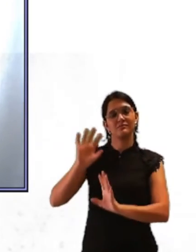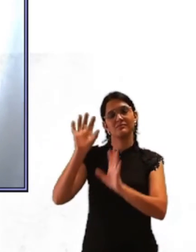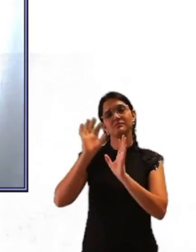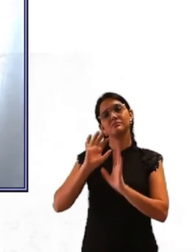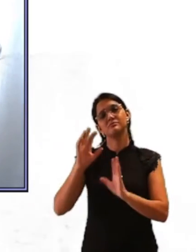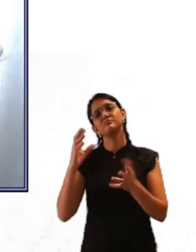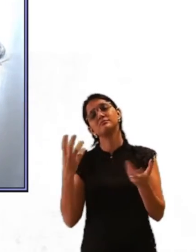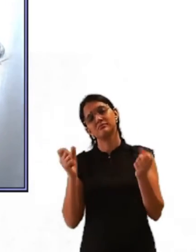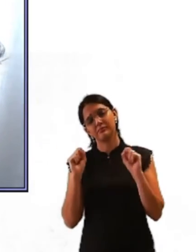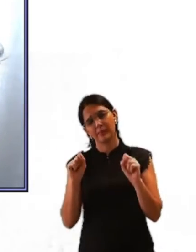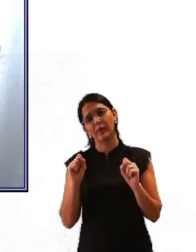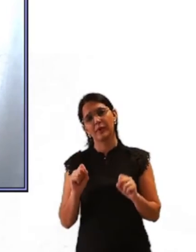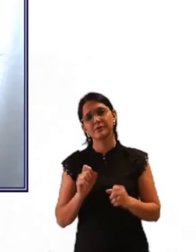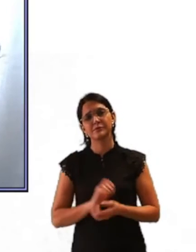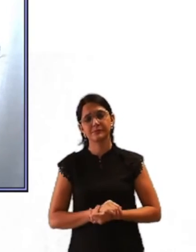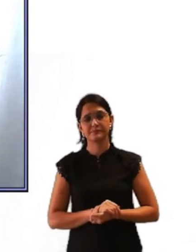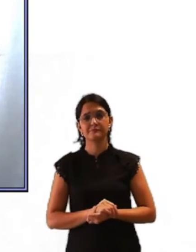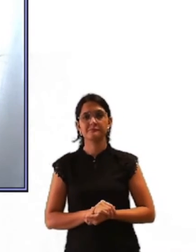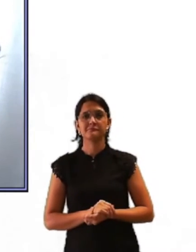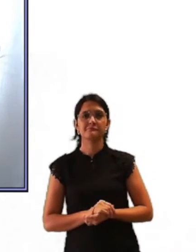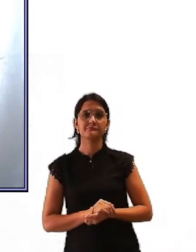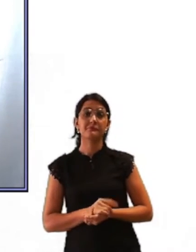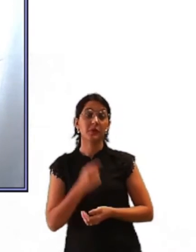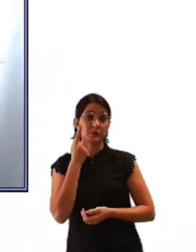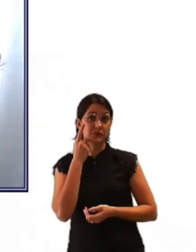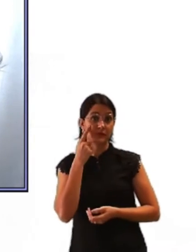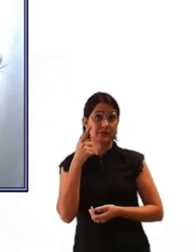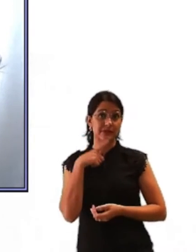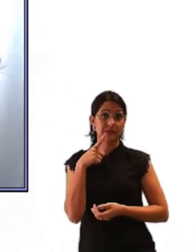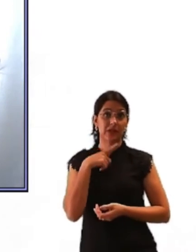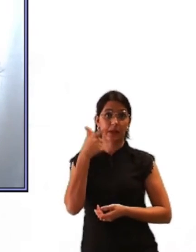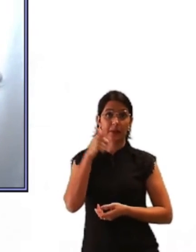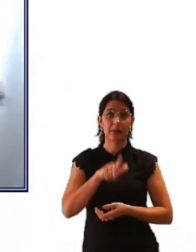contexto. Deixa eu ver aqui se tem mais.